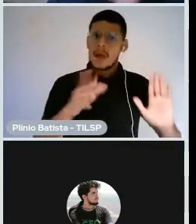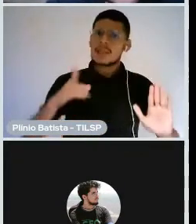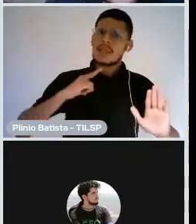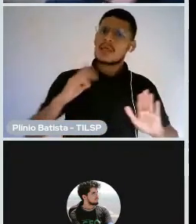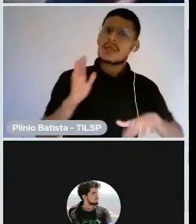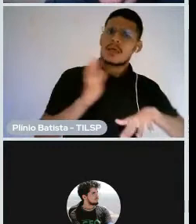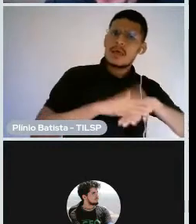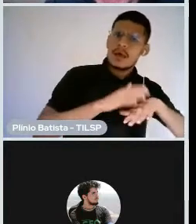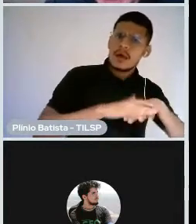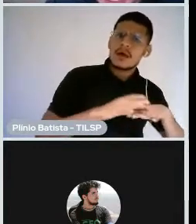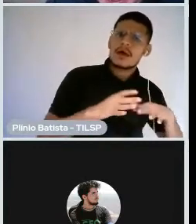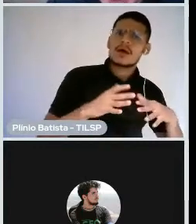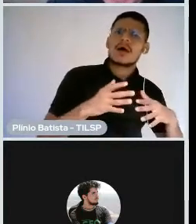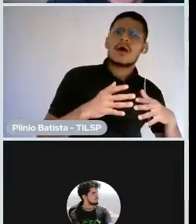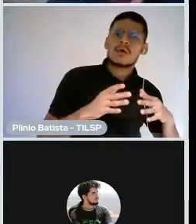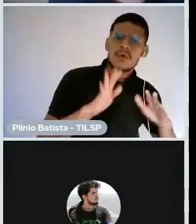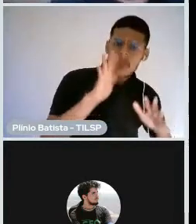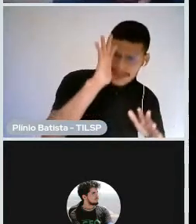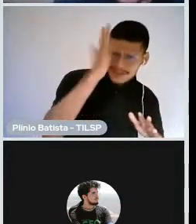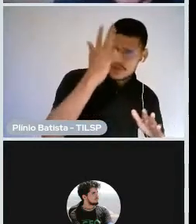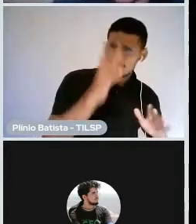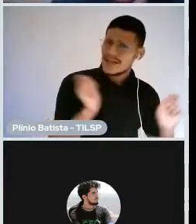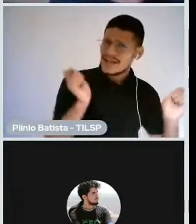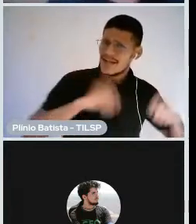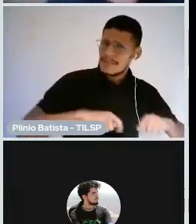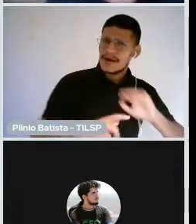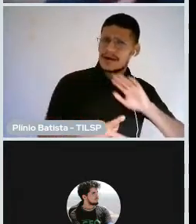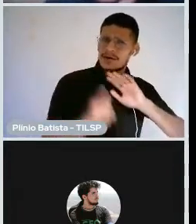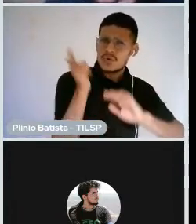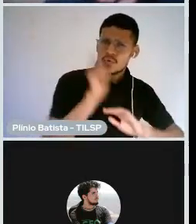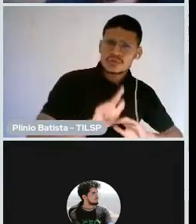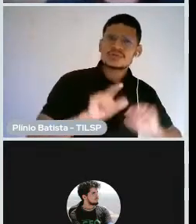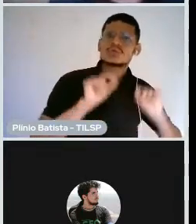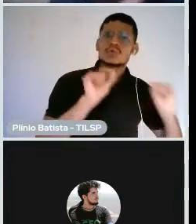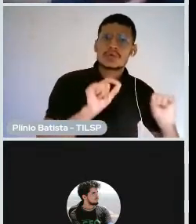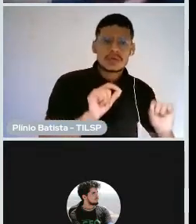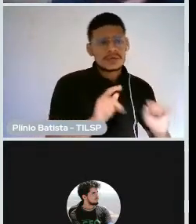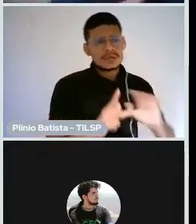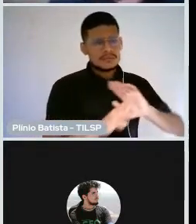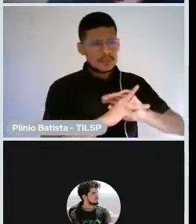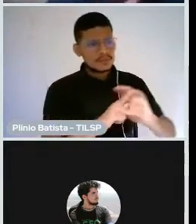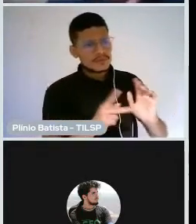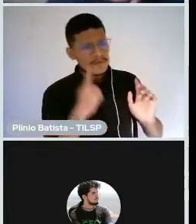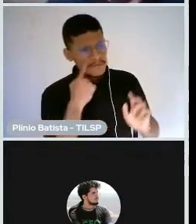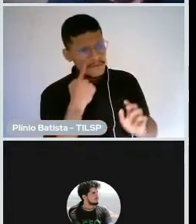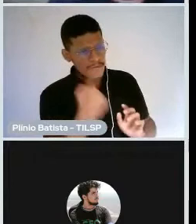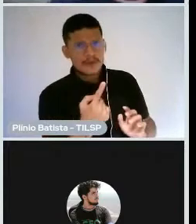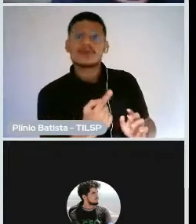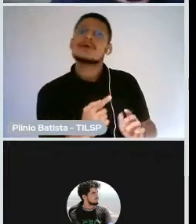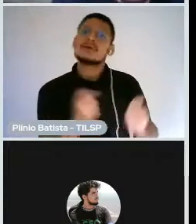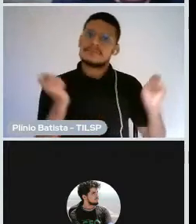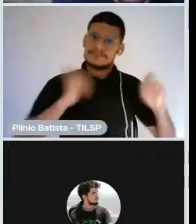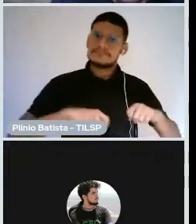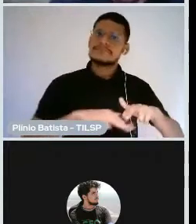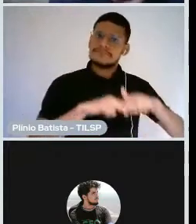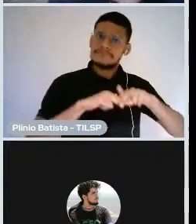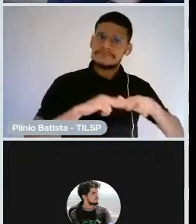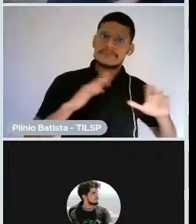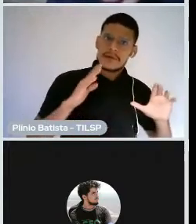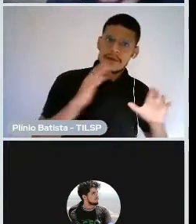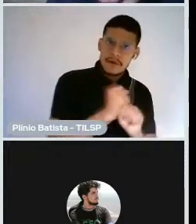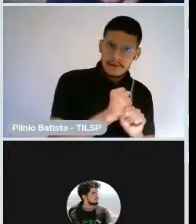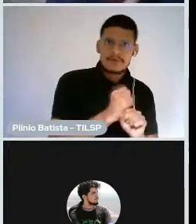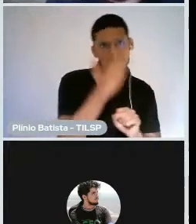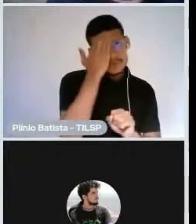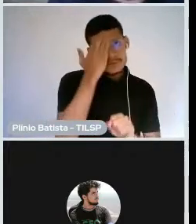para conseguir chegar à taxa de natalidade e à taxa de mortalidade. A taxa de natalidade ela é os nascimentos